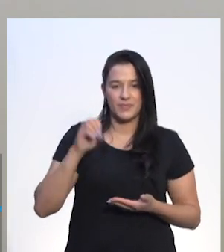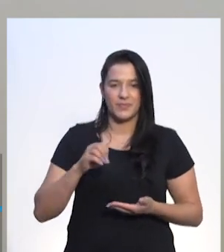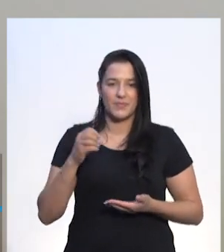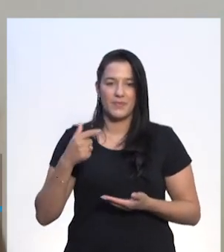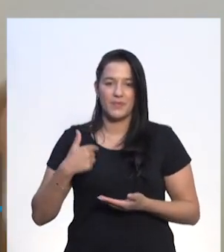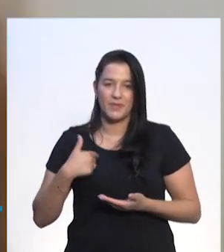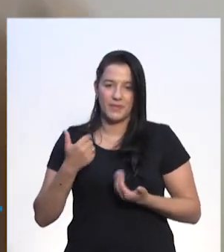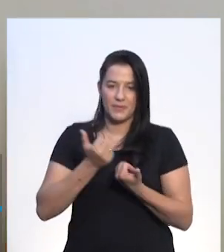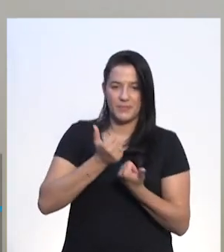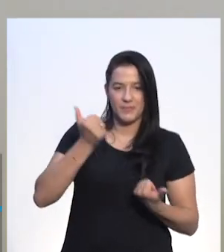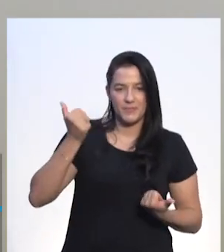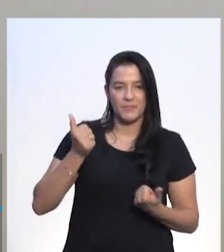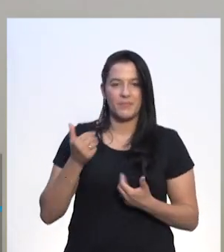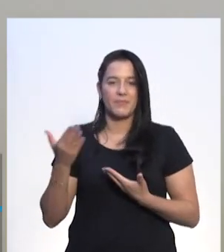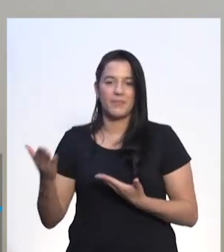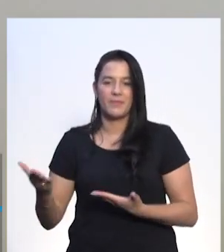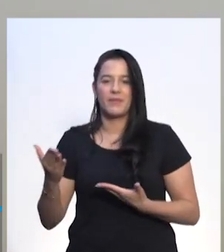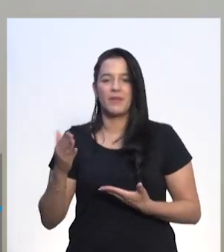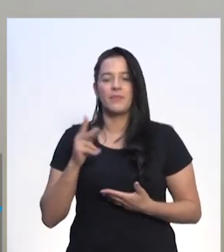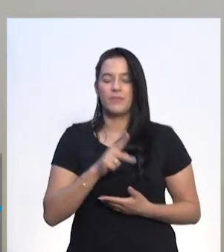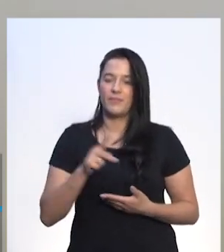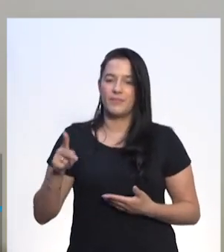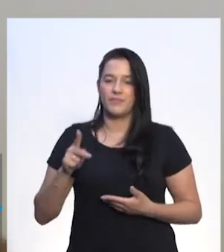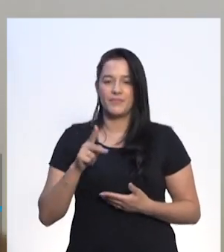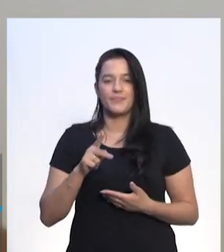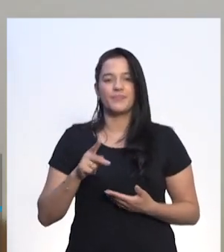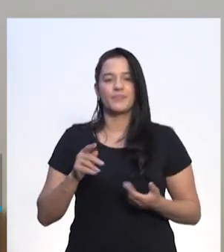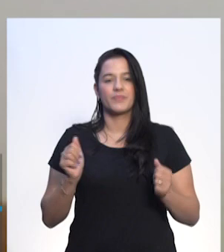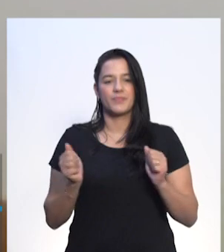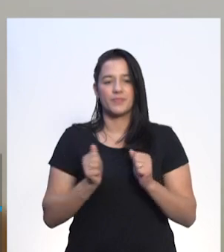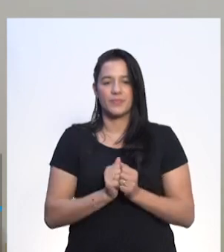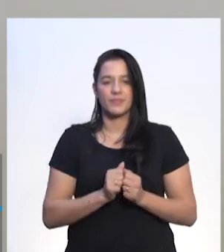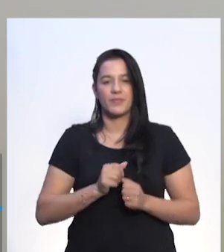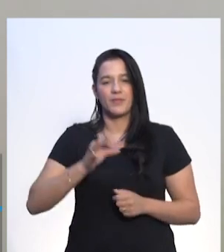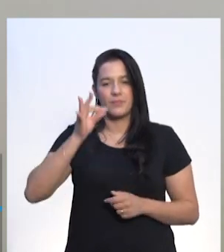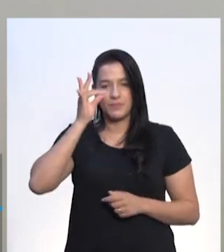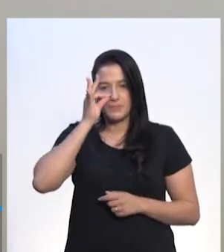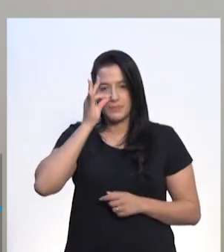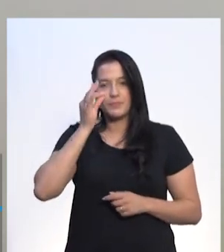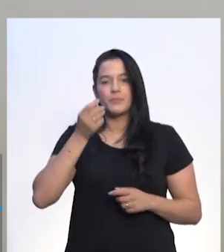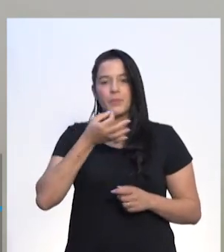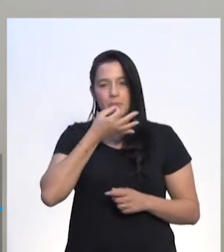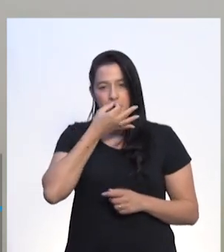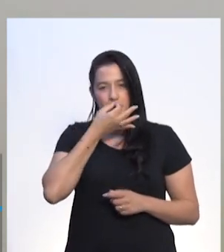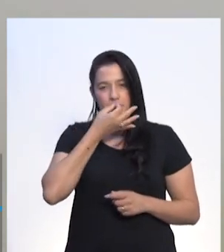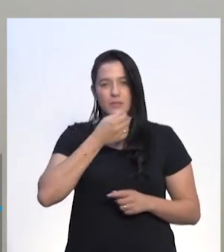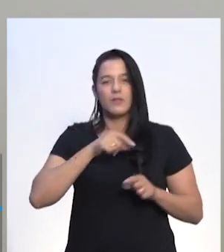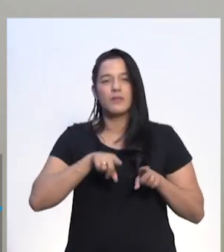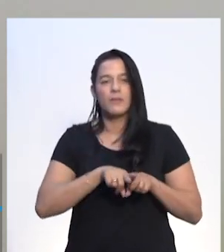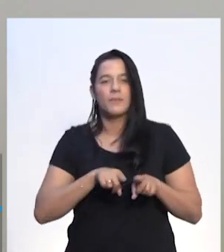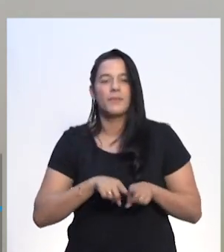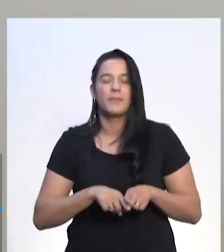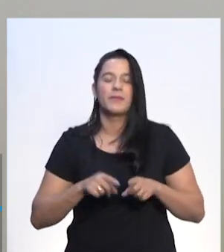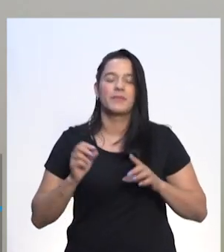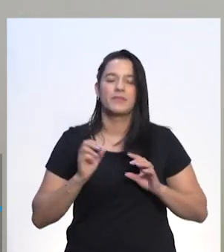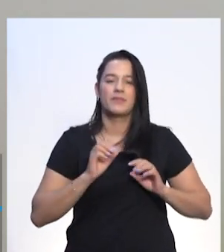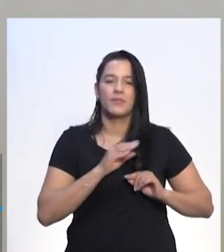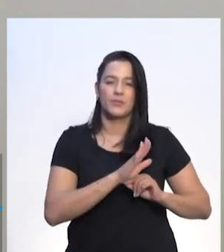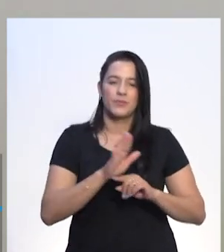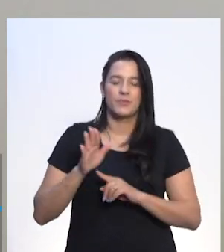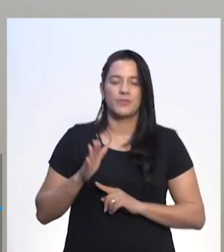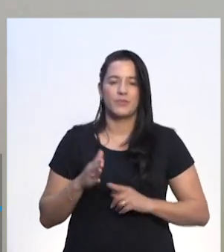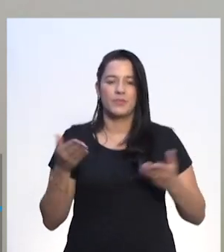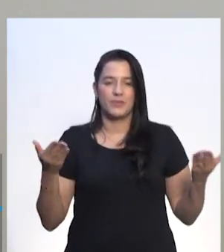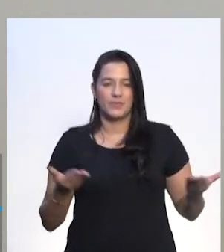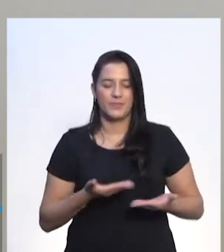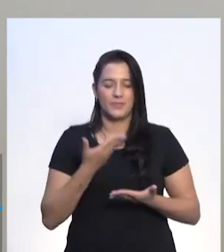mediadora, Fabiana, como professora, né, que está gerindo essa aula, e vamos voltar a falar as